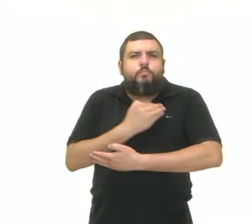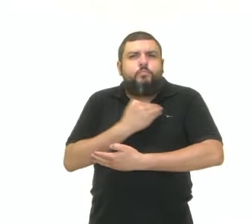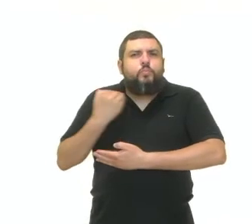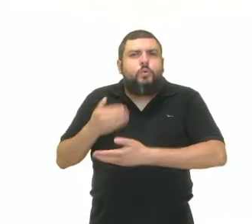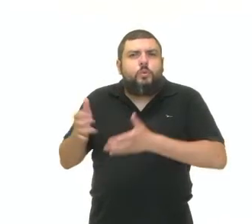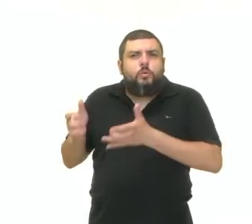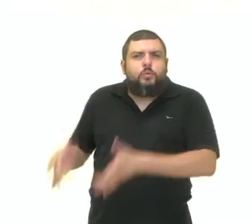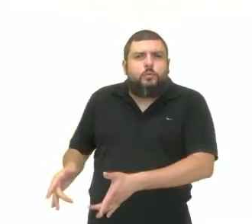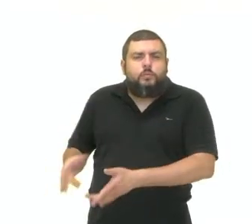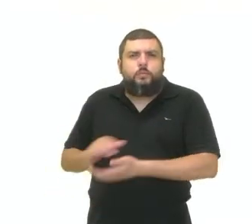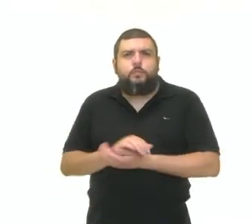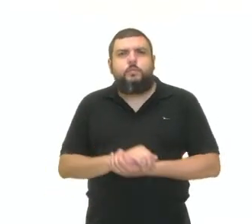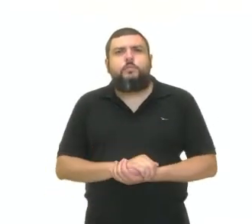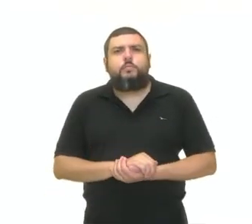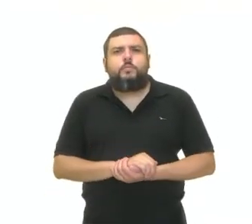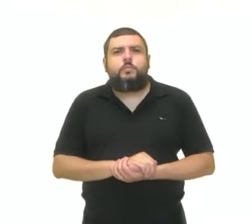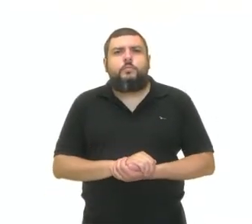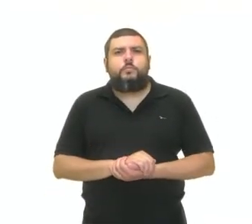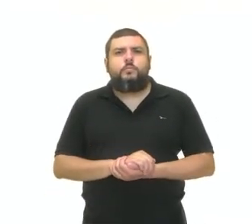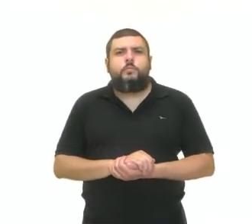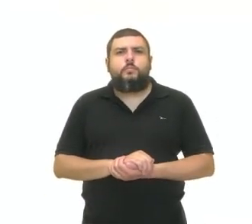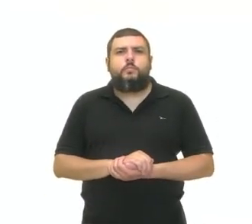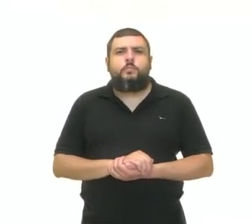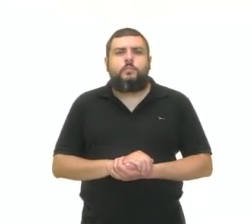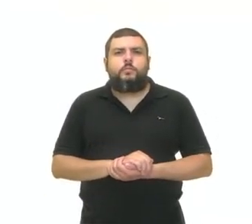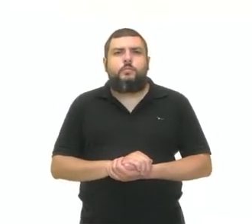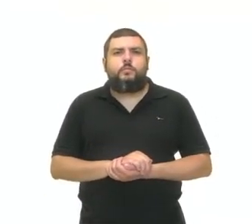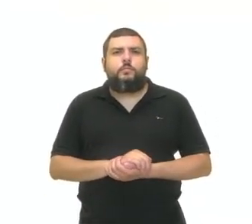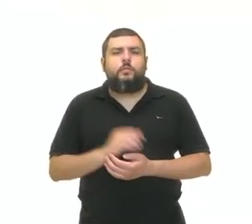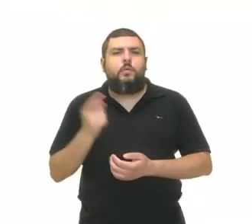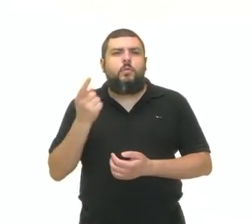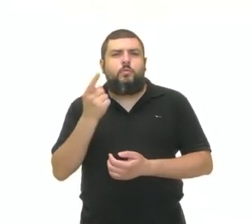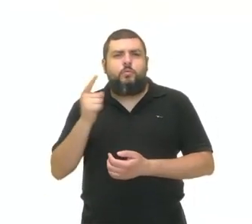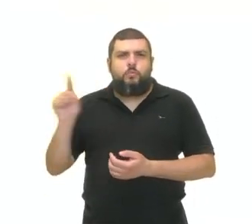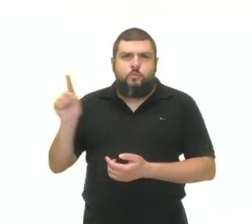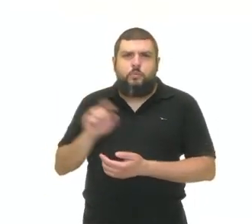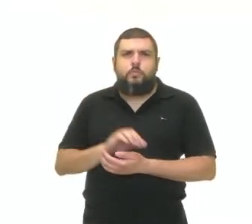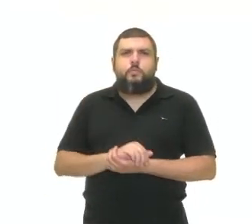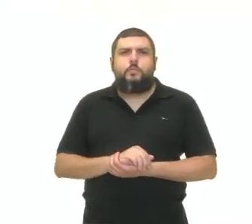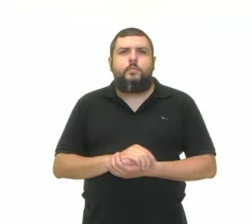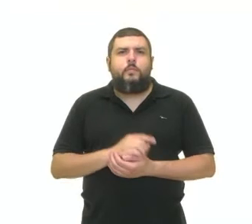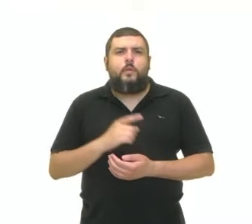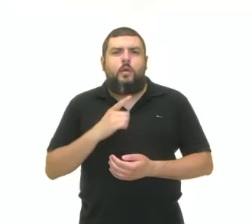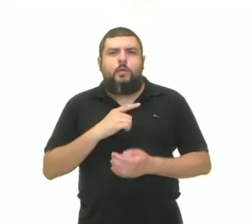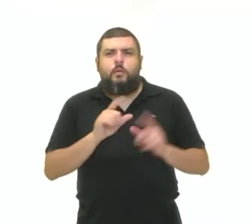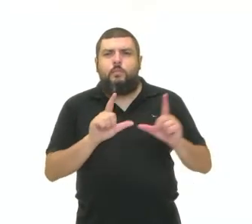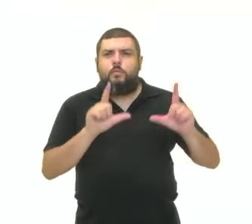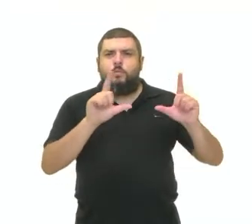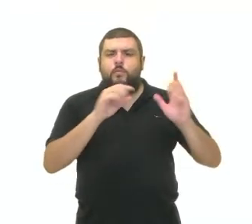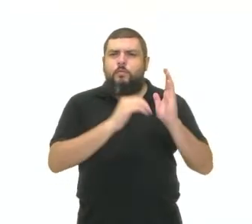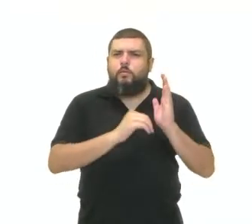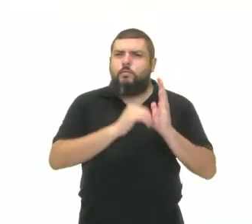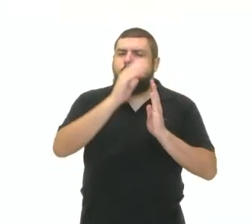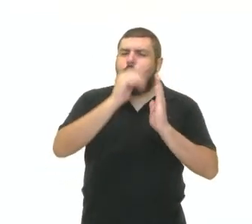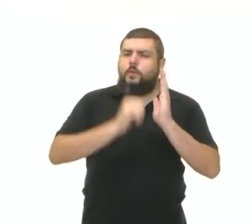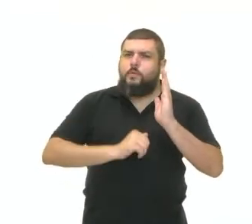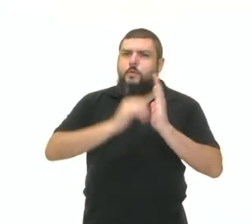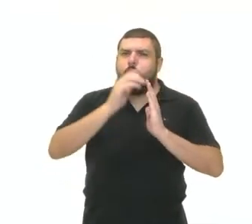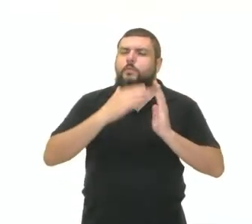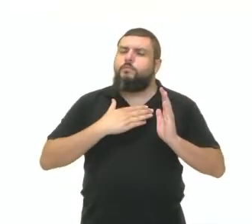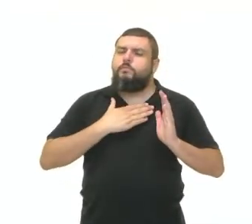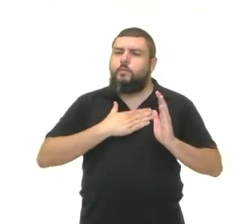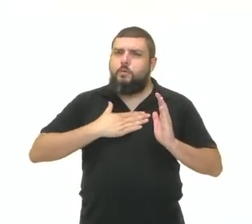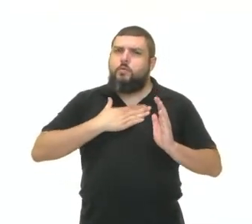campo, ok? E por fim, nós temos aqui a representação de um artista que eu gosto, olha, eu gosto muito desse